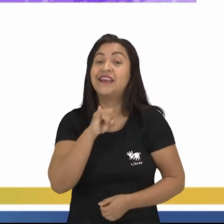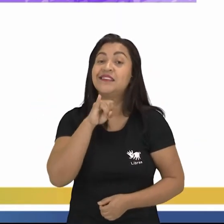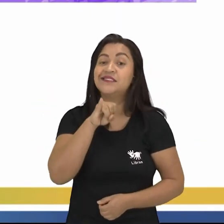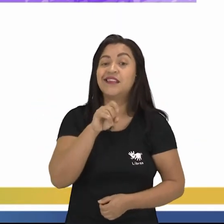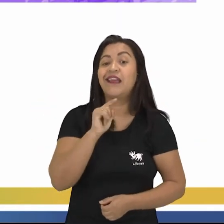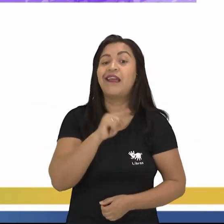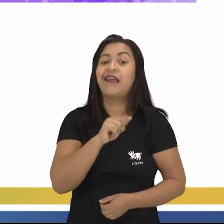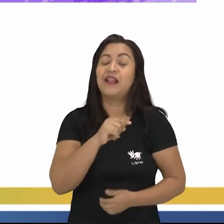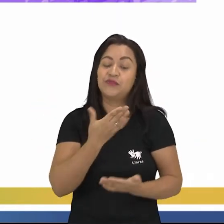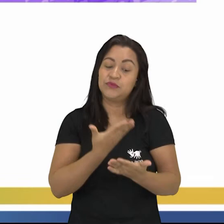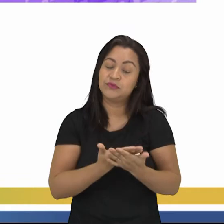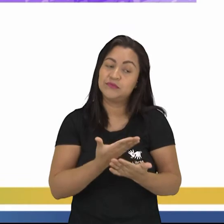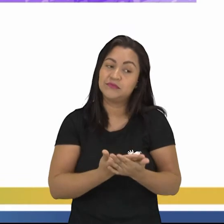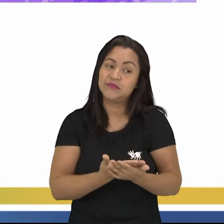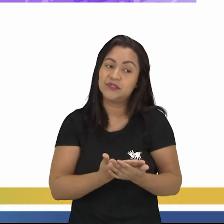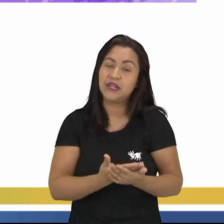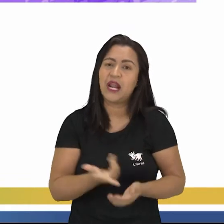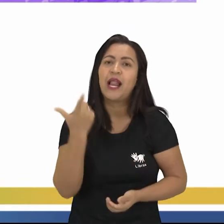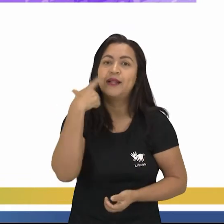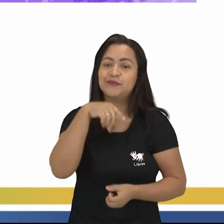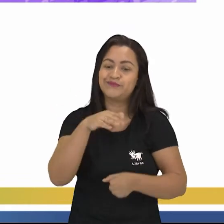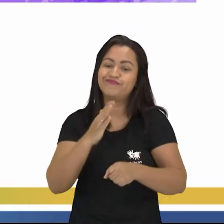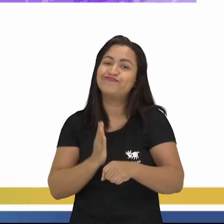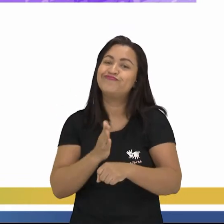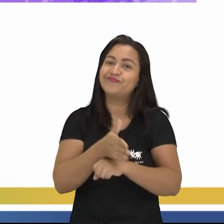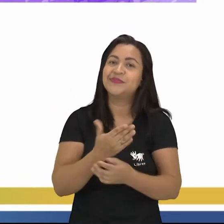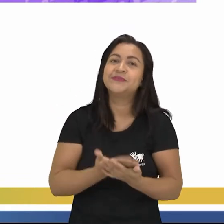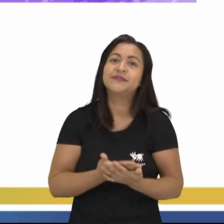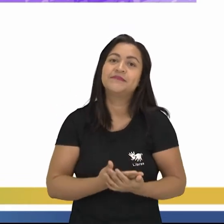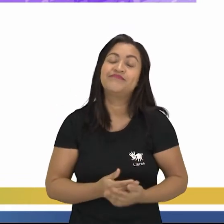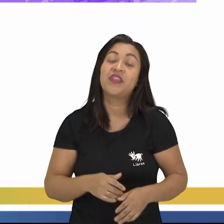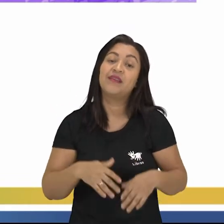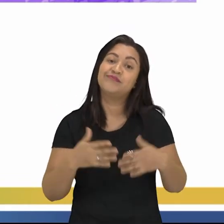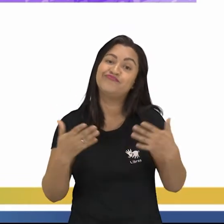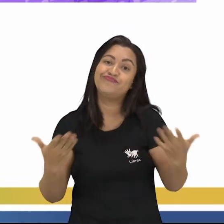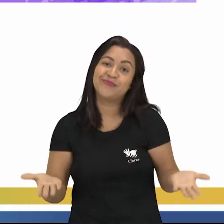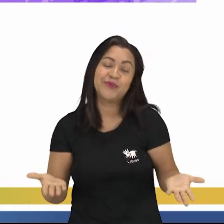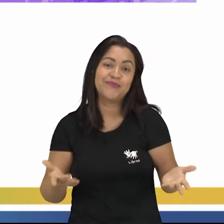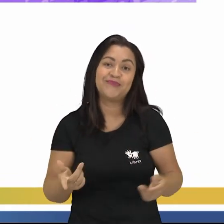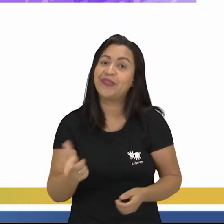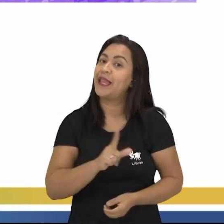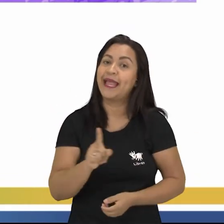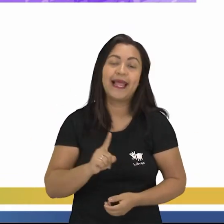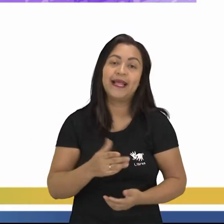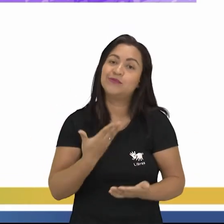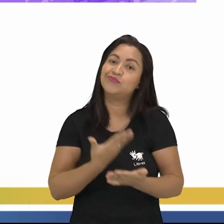estudado, ela teria passado na prova. Ou seja, ela não estudou e ela não passou.